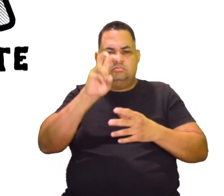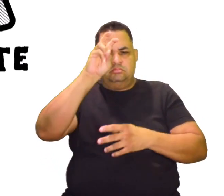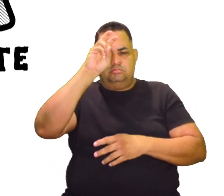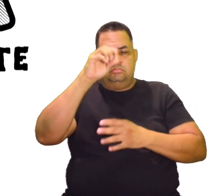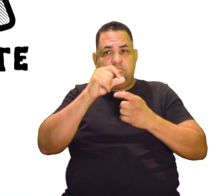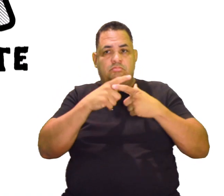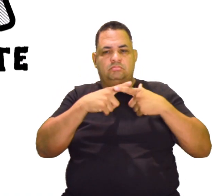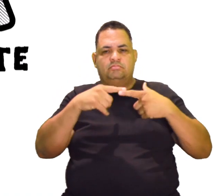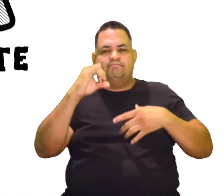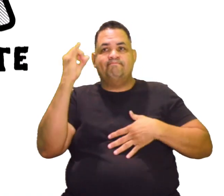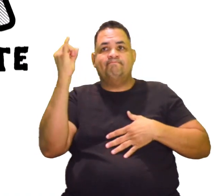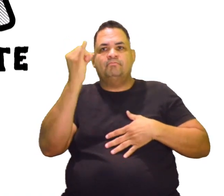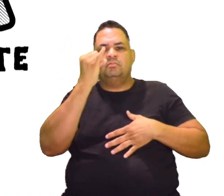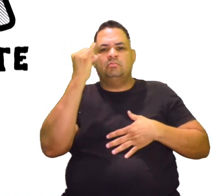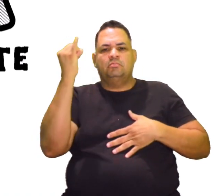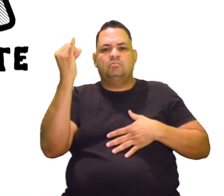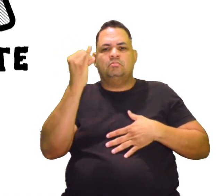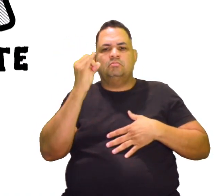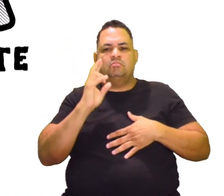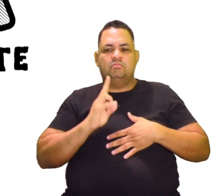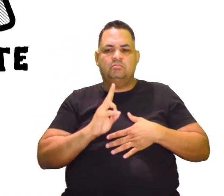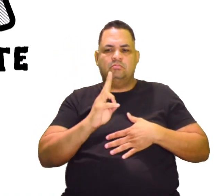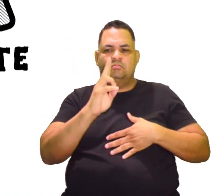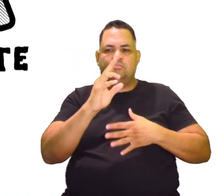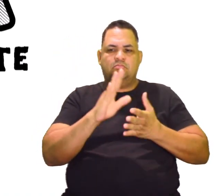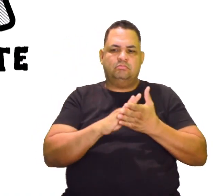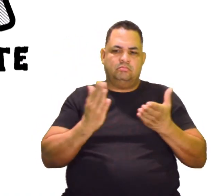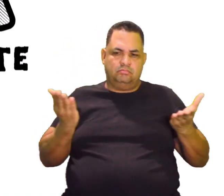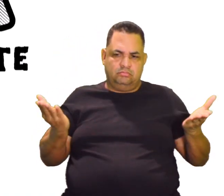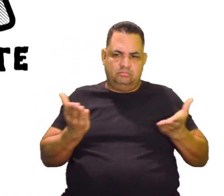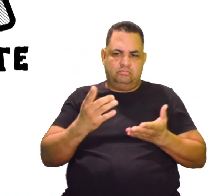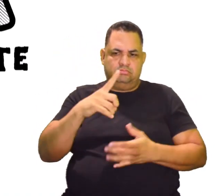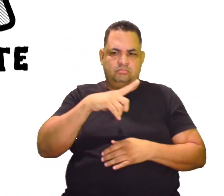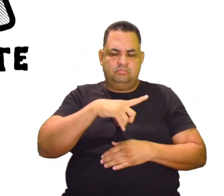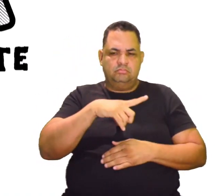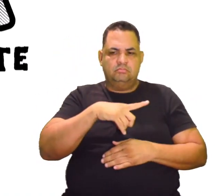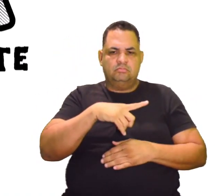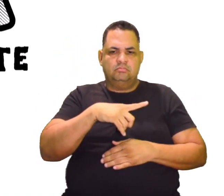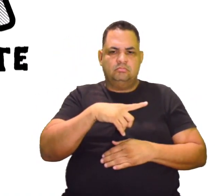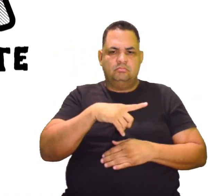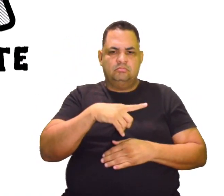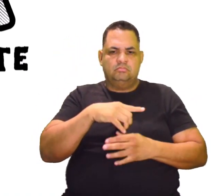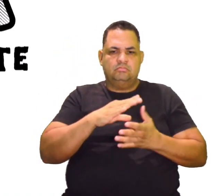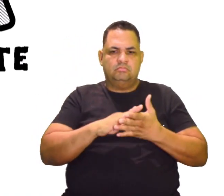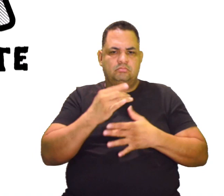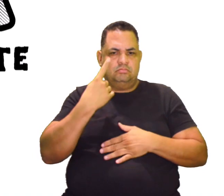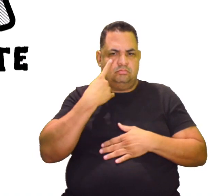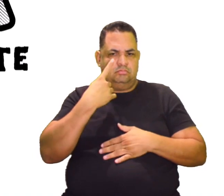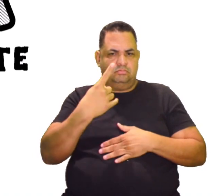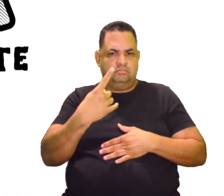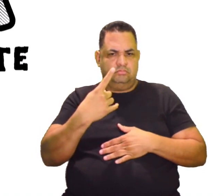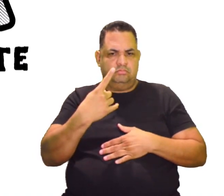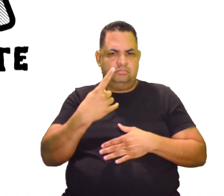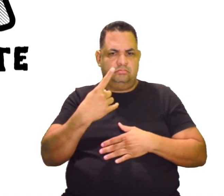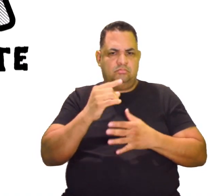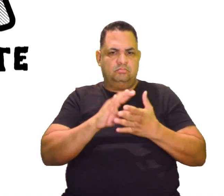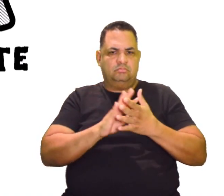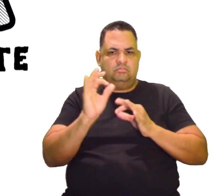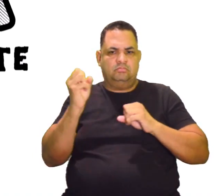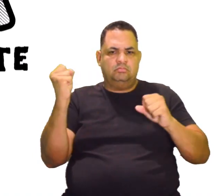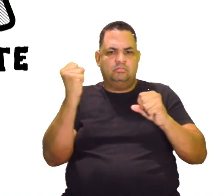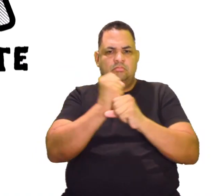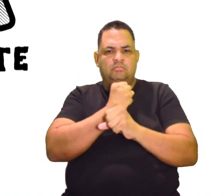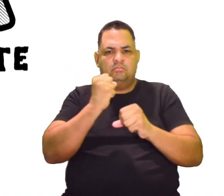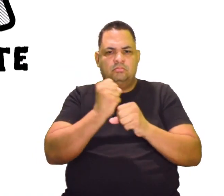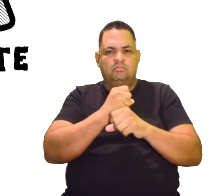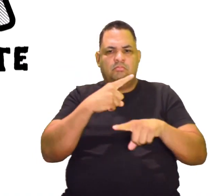nós observamos até hoje, né? É possível observar e lá apreciar essas construções,